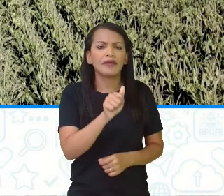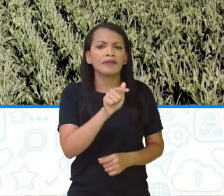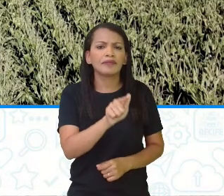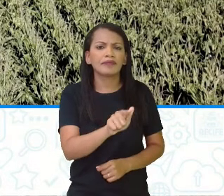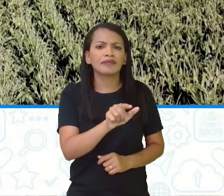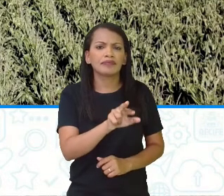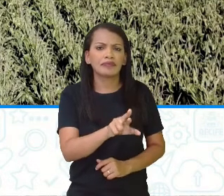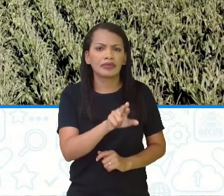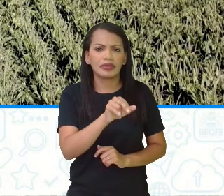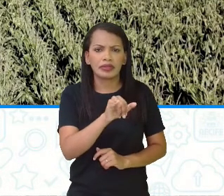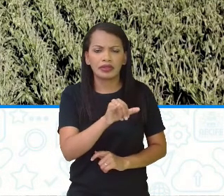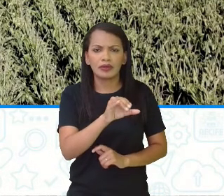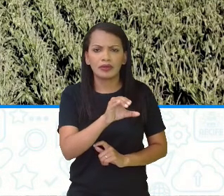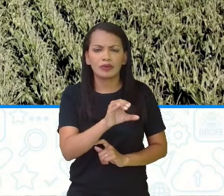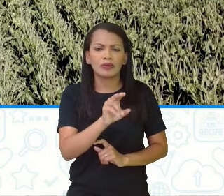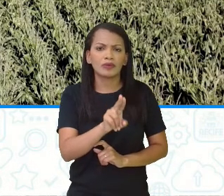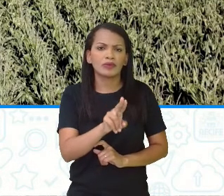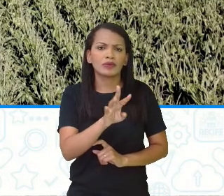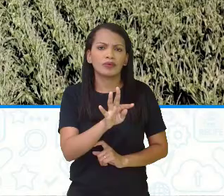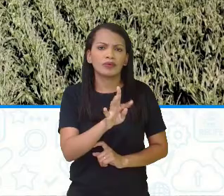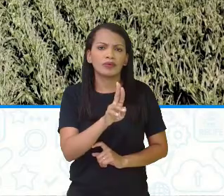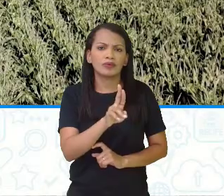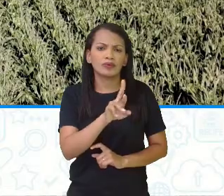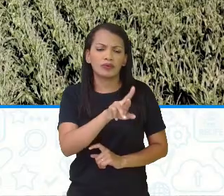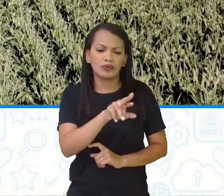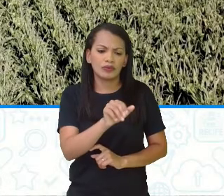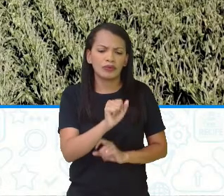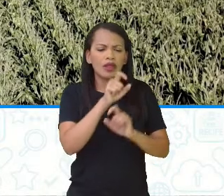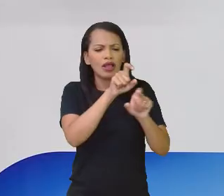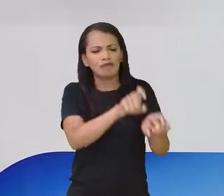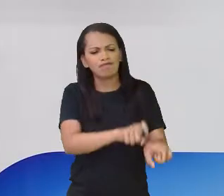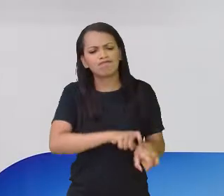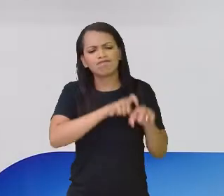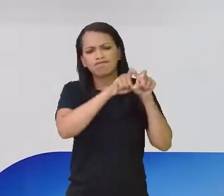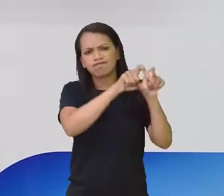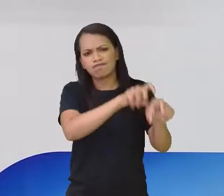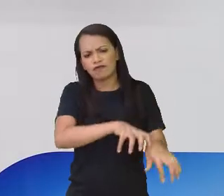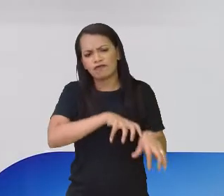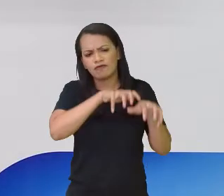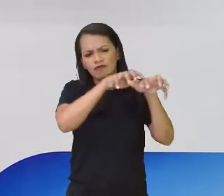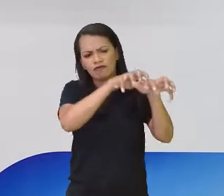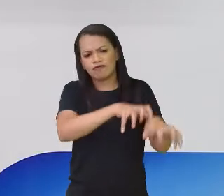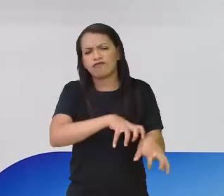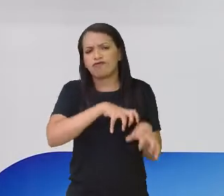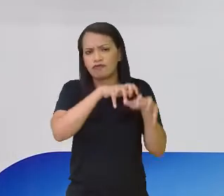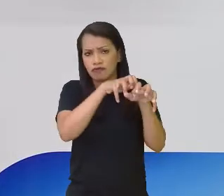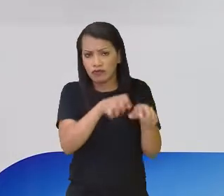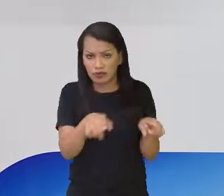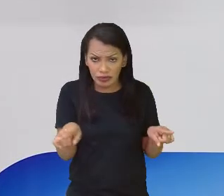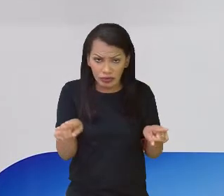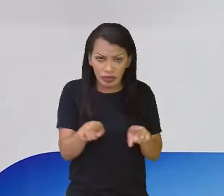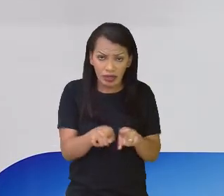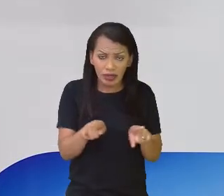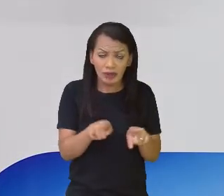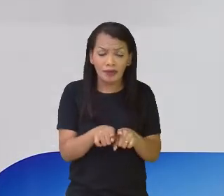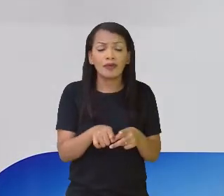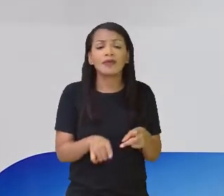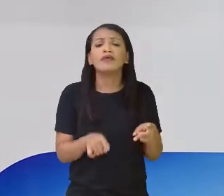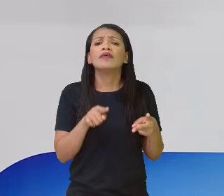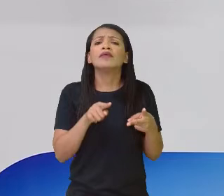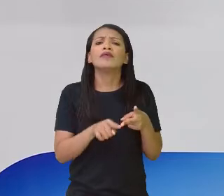gente vai encontrar de forma muito intensa na área rural, no campo. Além da agricultura, o que